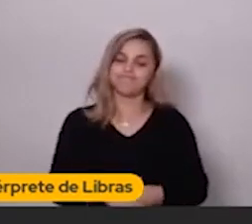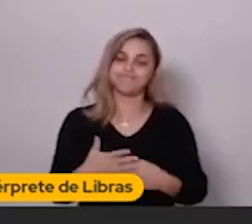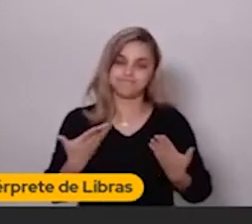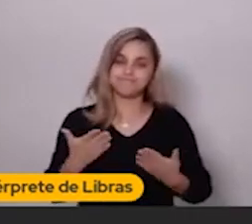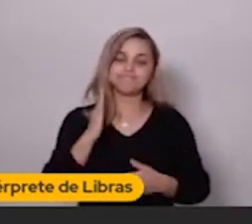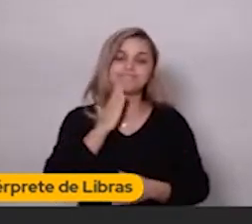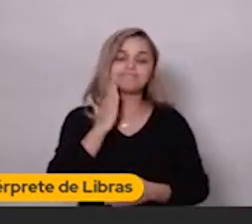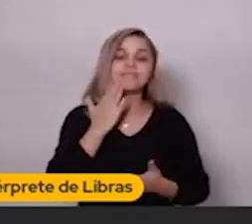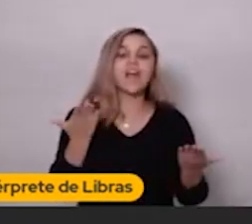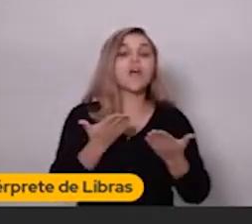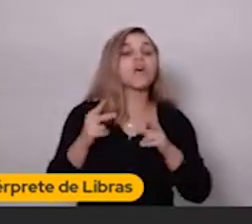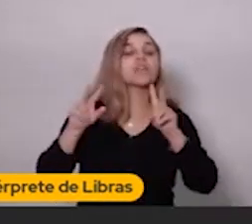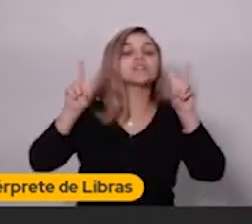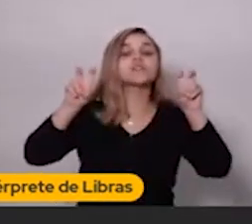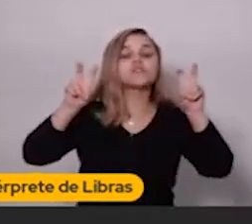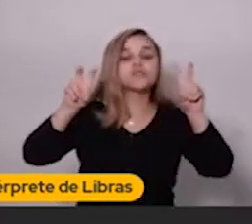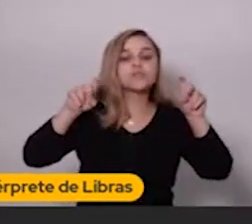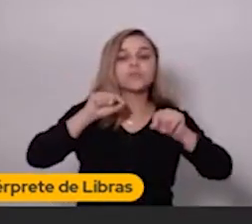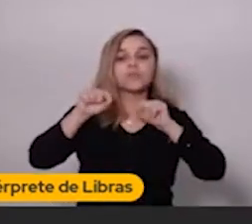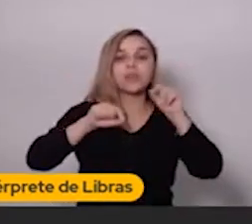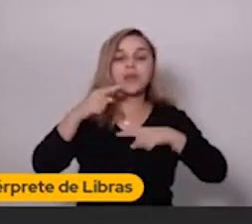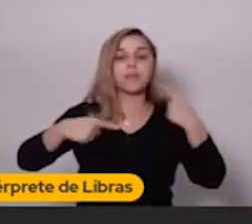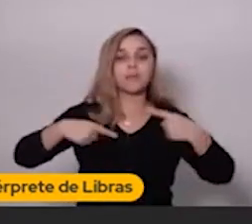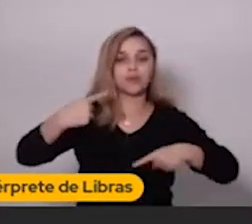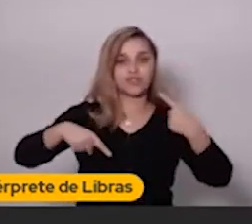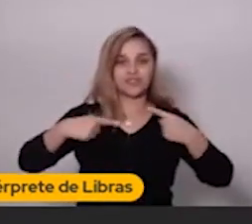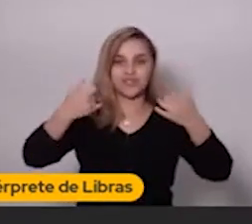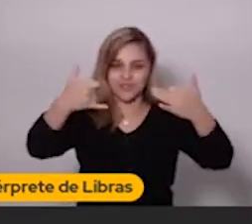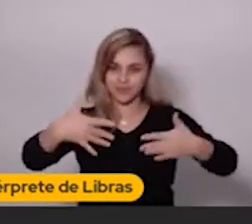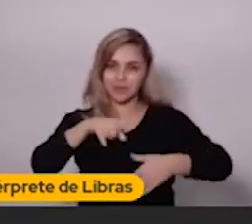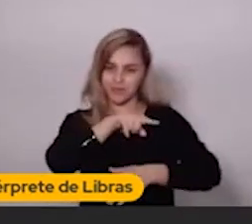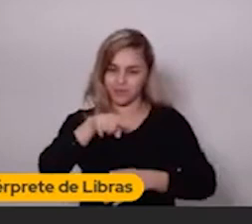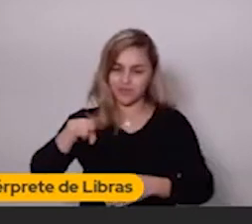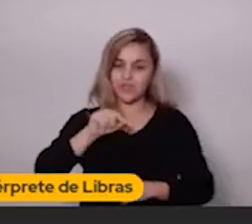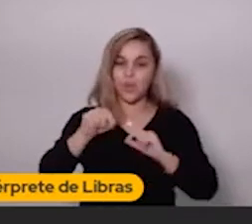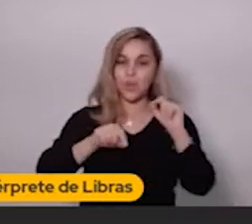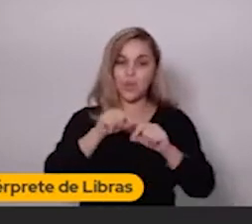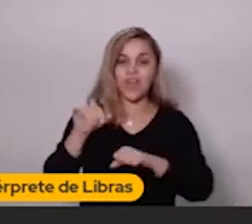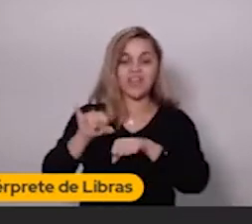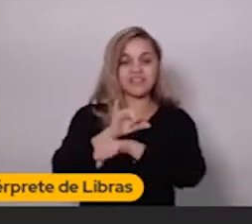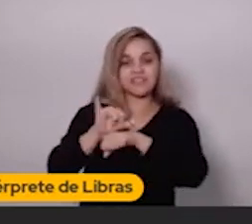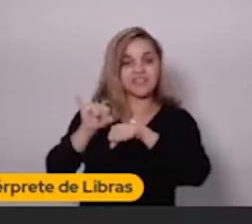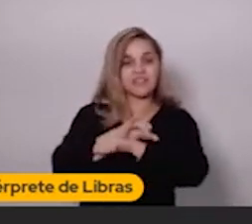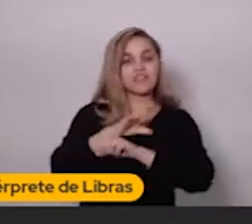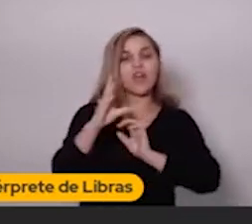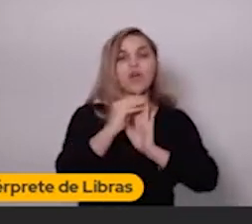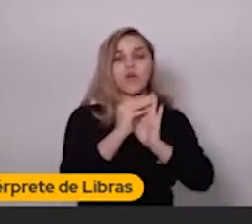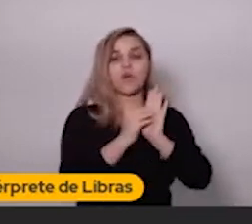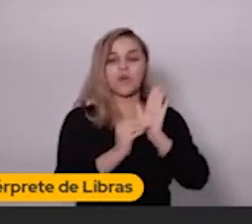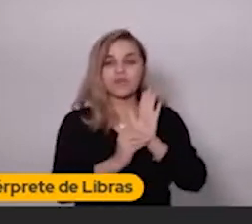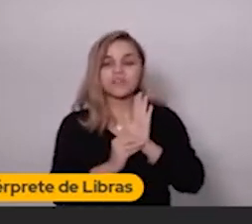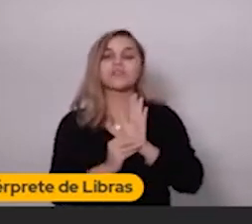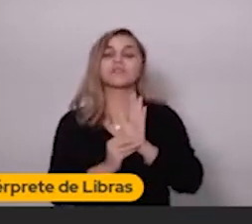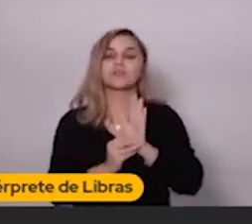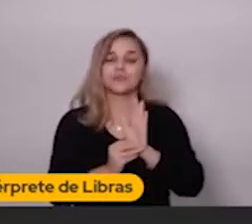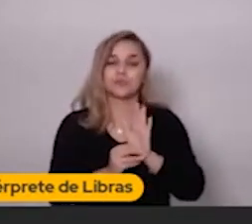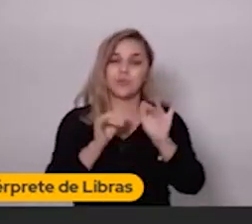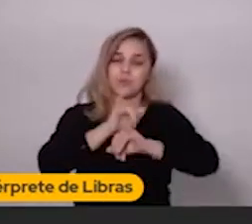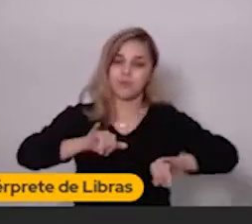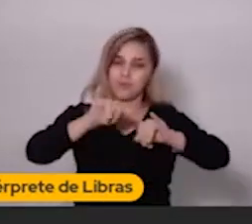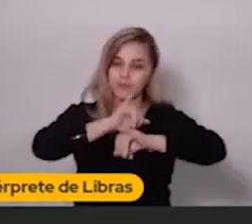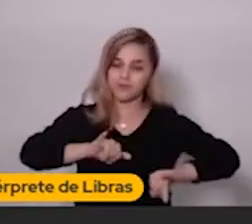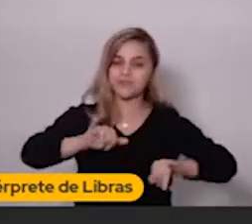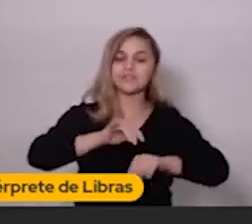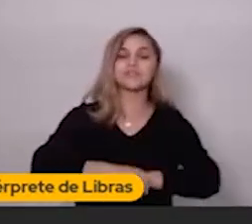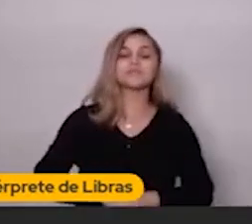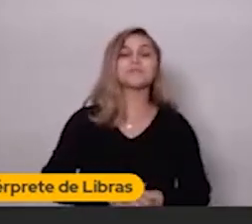Vamos falar agora um pouquinho sobre aquela outra política que eu comentei com vocês, que é a diretriz de conteúdo adequado para publicidade, que é aquela que diz